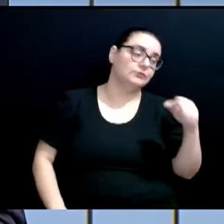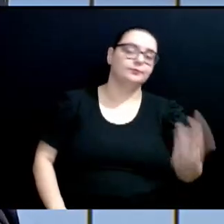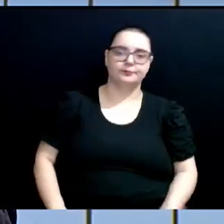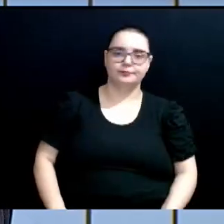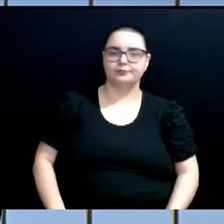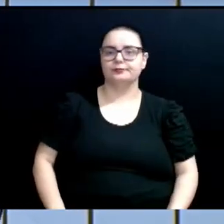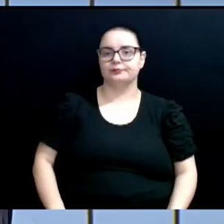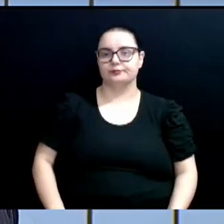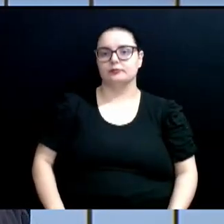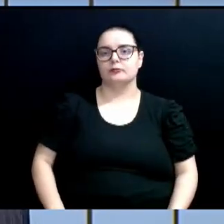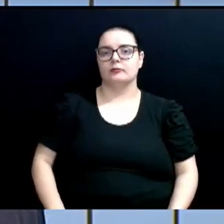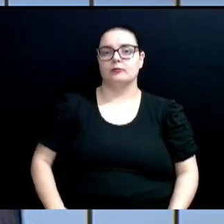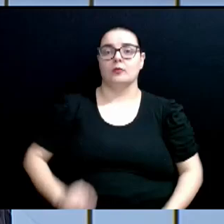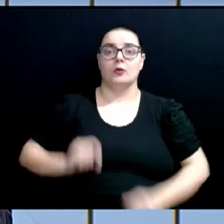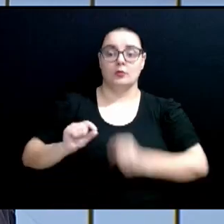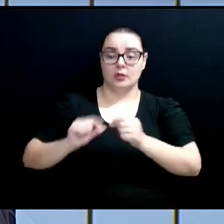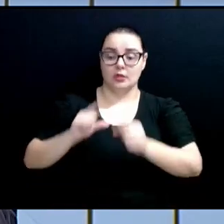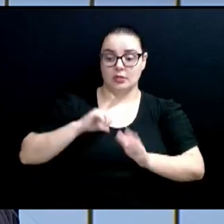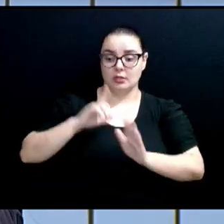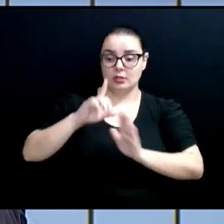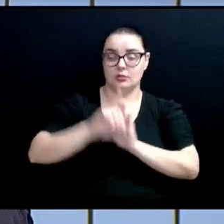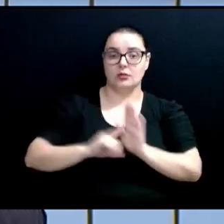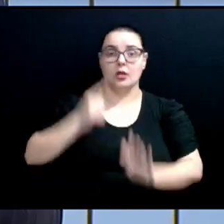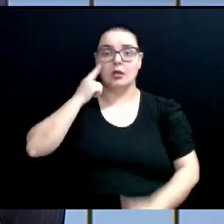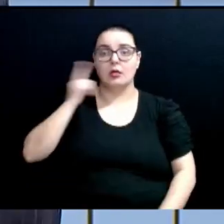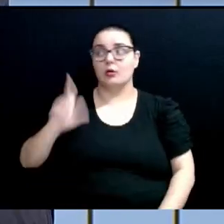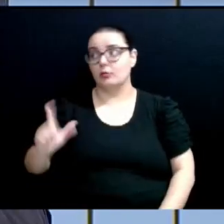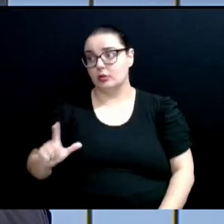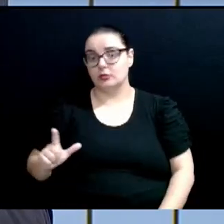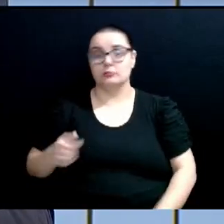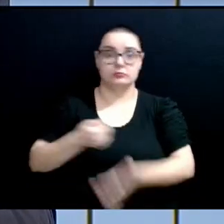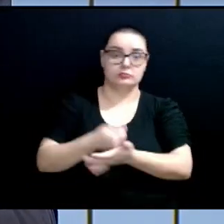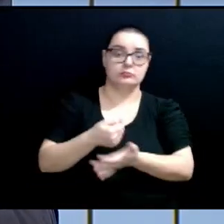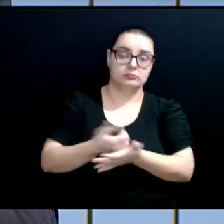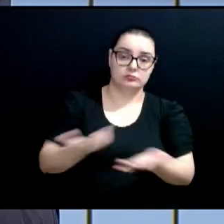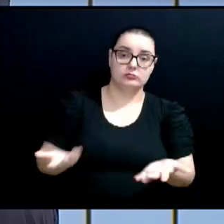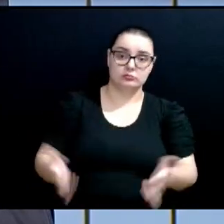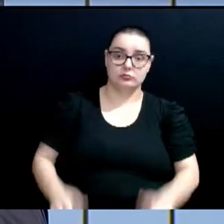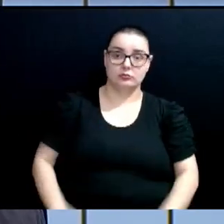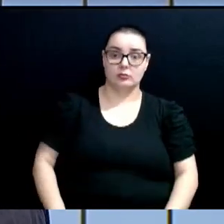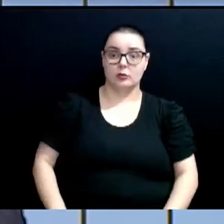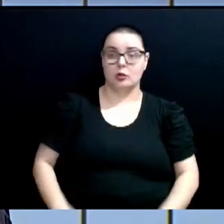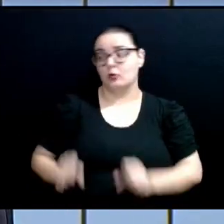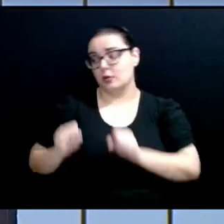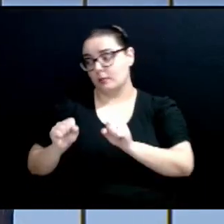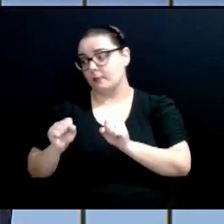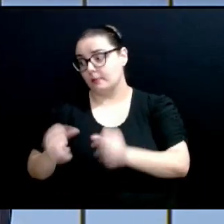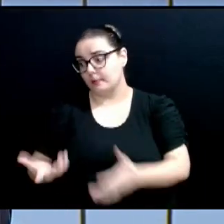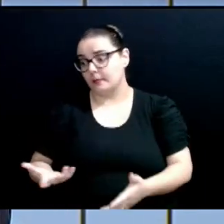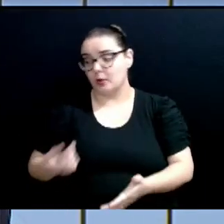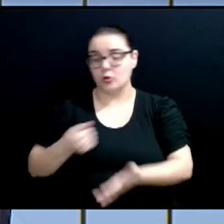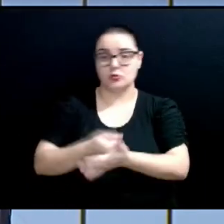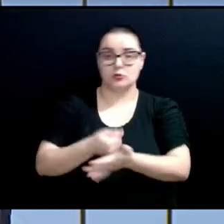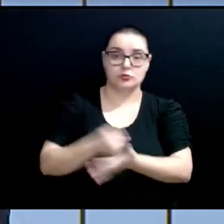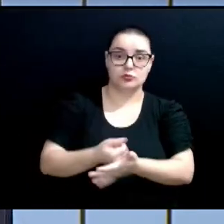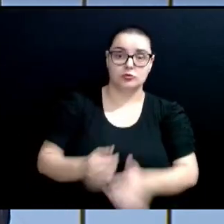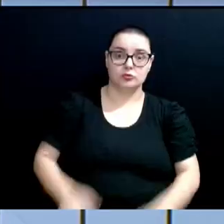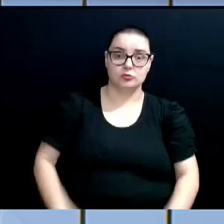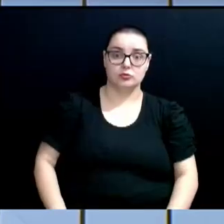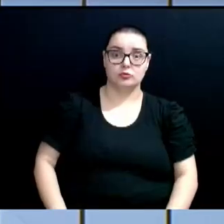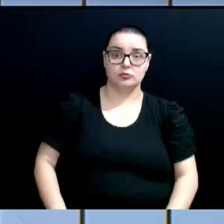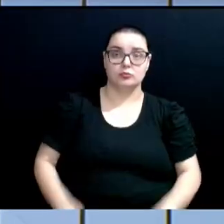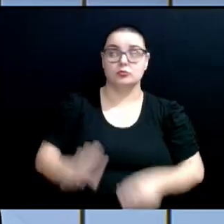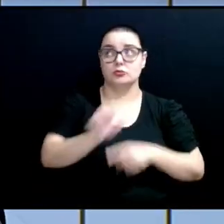tenho direito, e claro também o que eu tenho de obrigação, o que eu posso exigir do Estado,